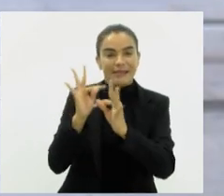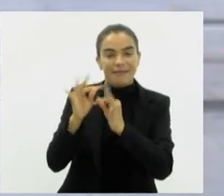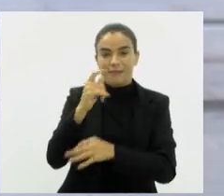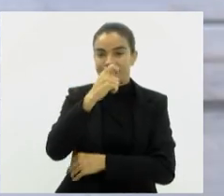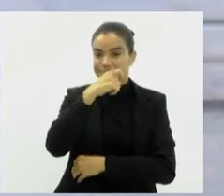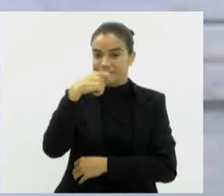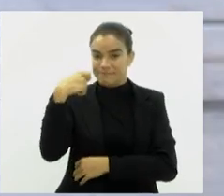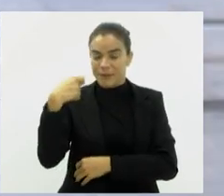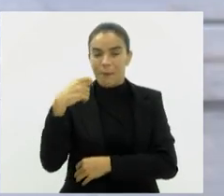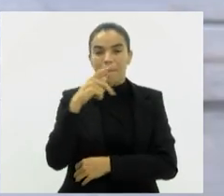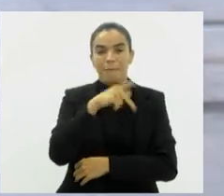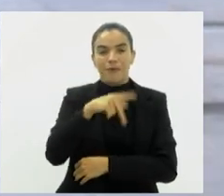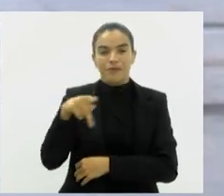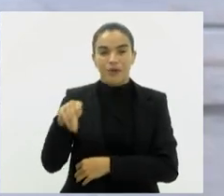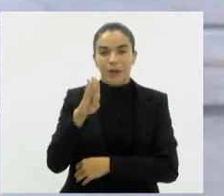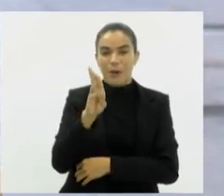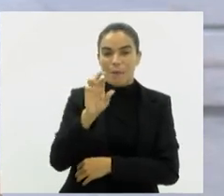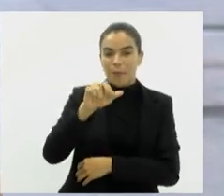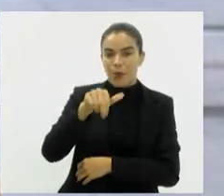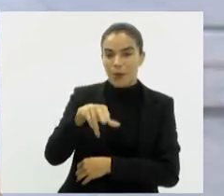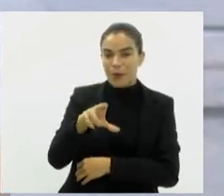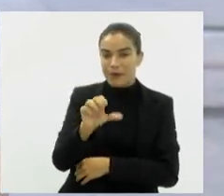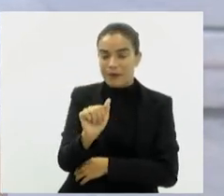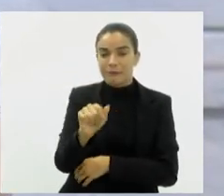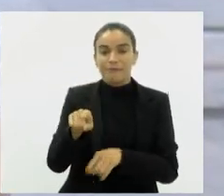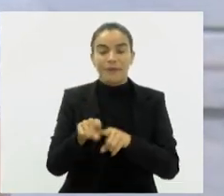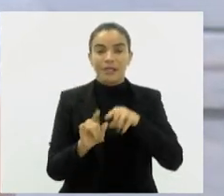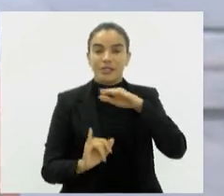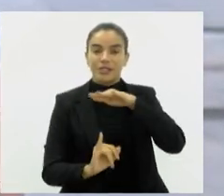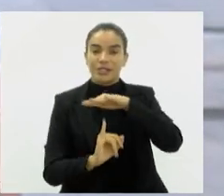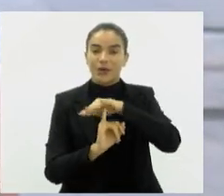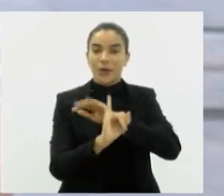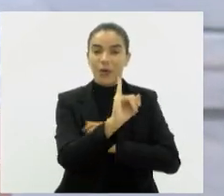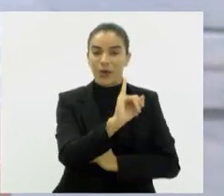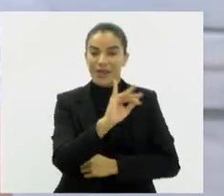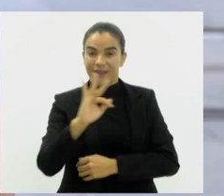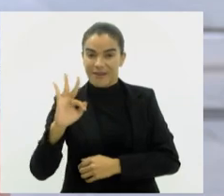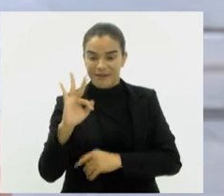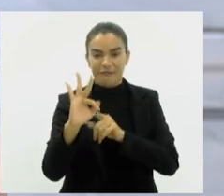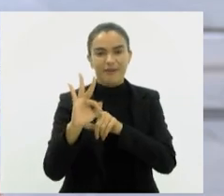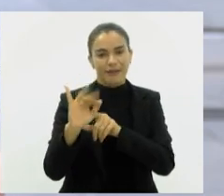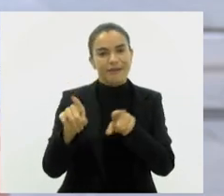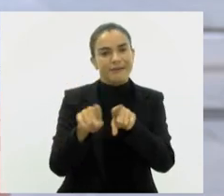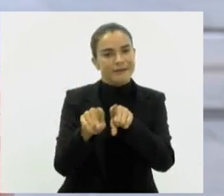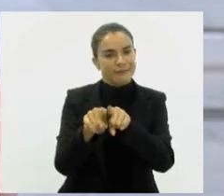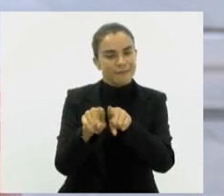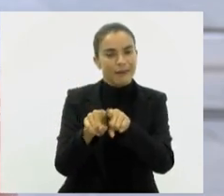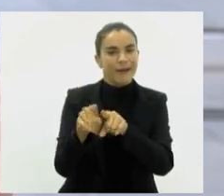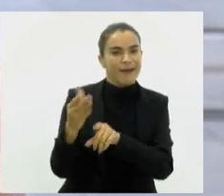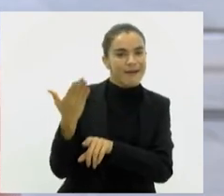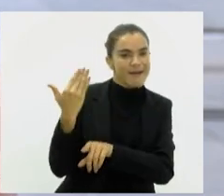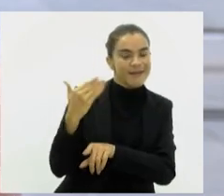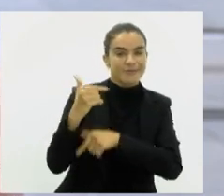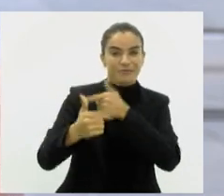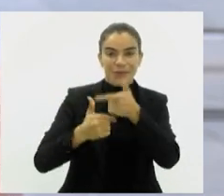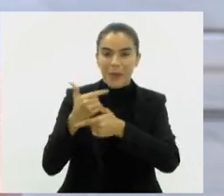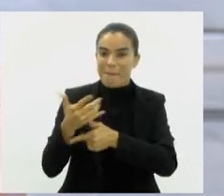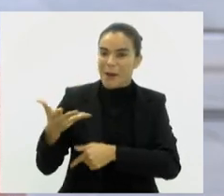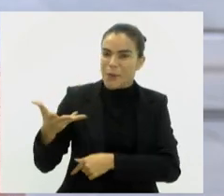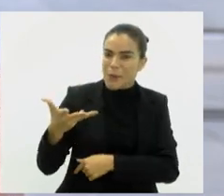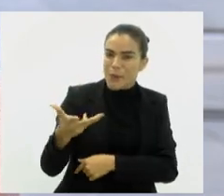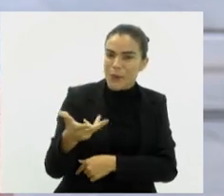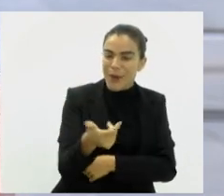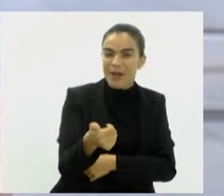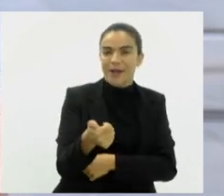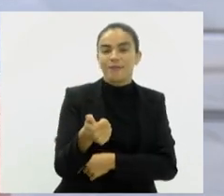professora Bruna Michalski. E o Instituto Fernandes Figueiras, recentemente a gente fez um trabalho muito bacana,